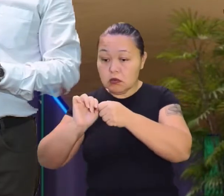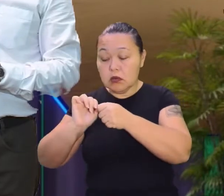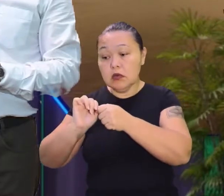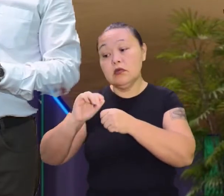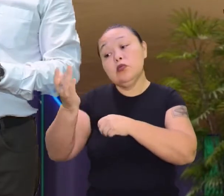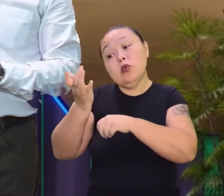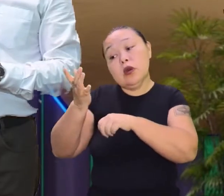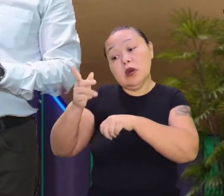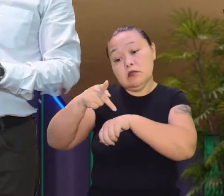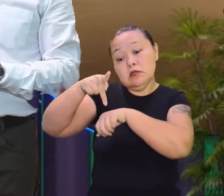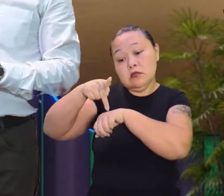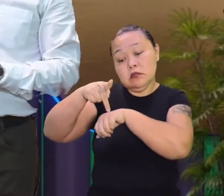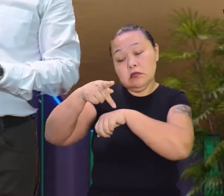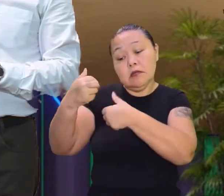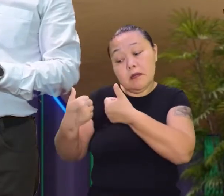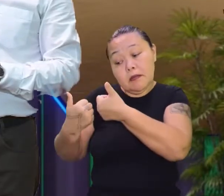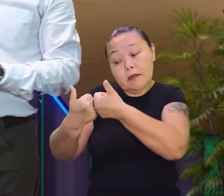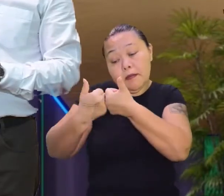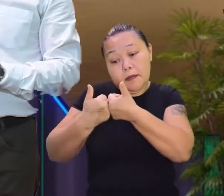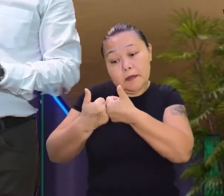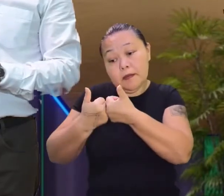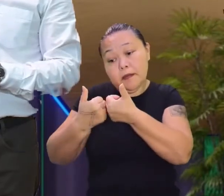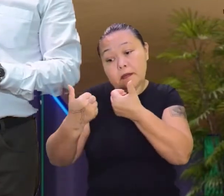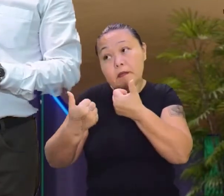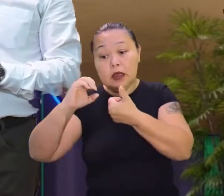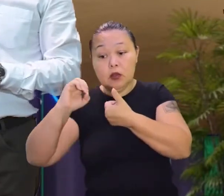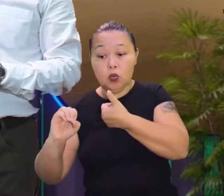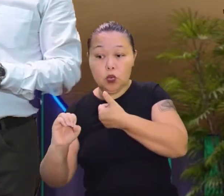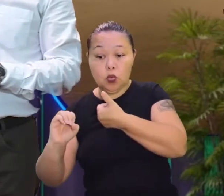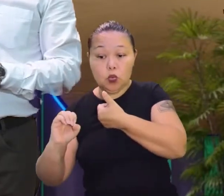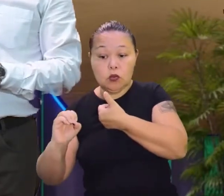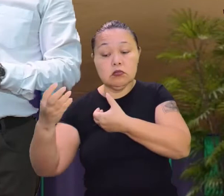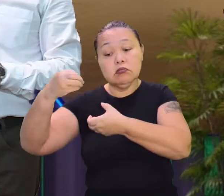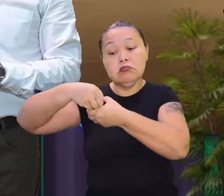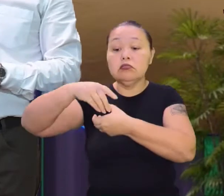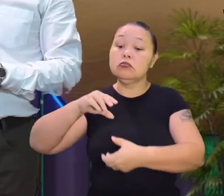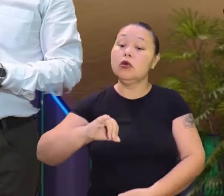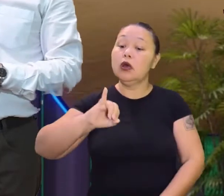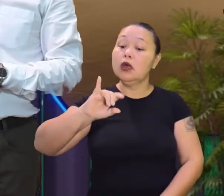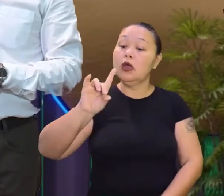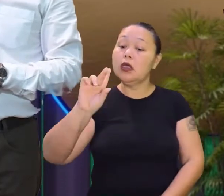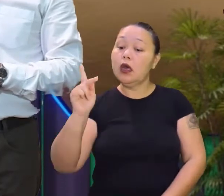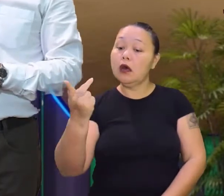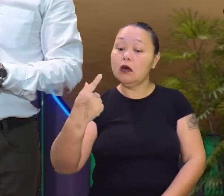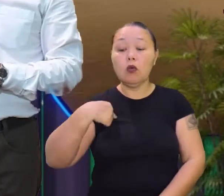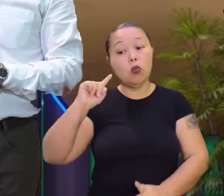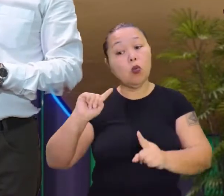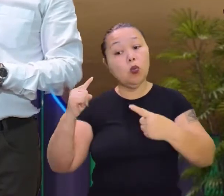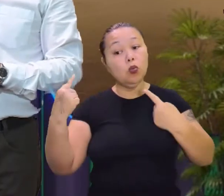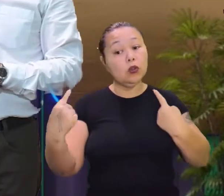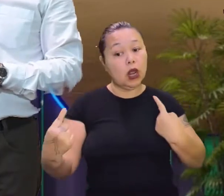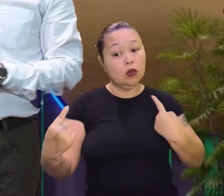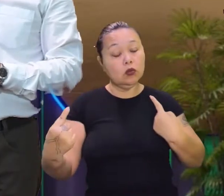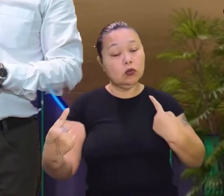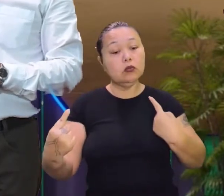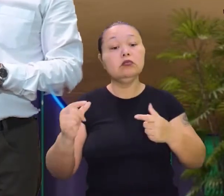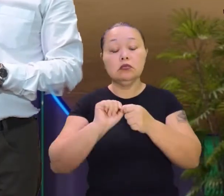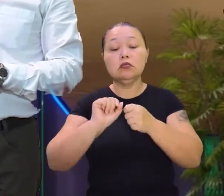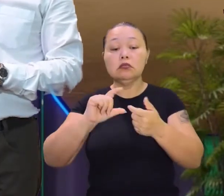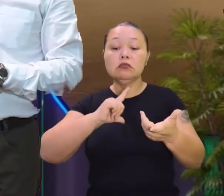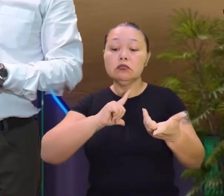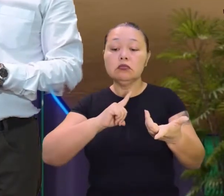pelos países é a proximidade de estar próximo a 1 dentro do IDH. Agora, o Gini não, é o contrário. Para você estar numa